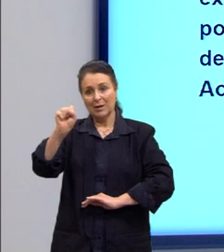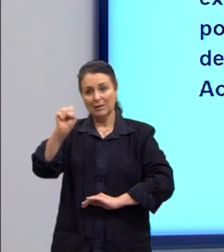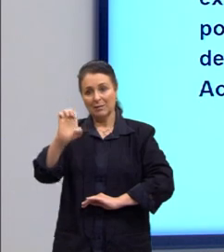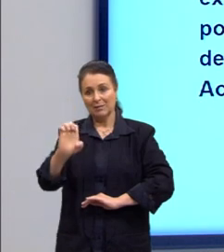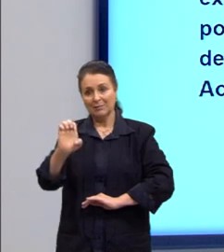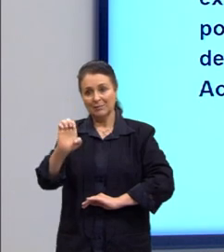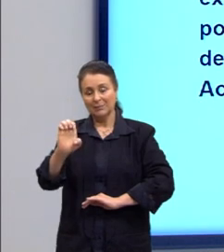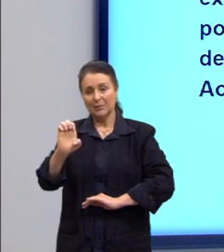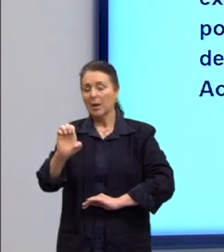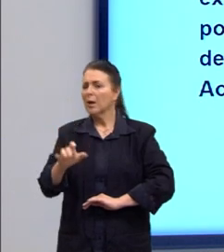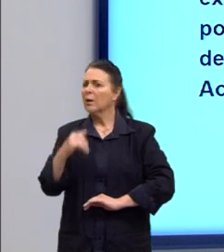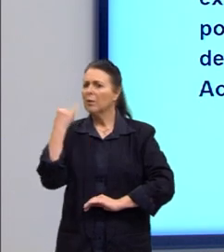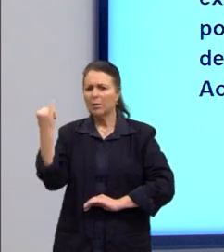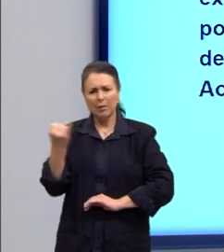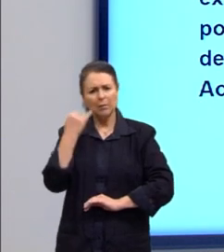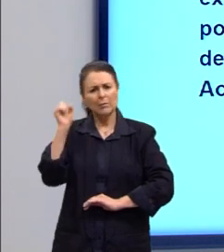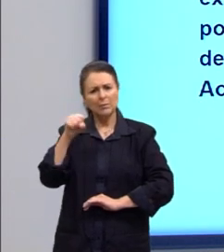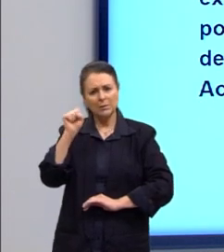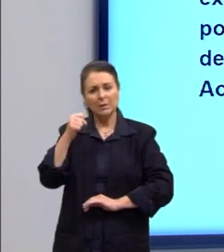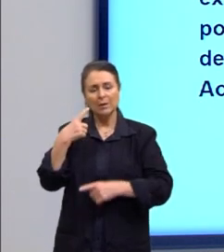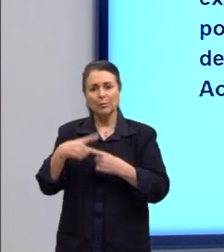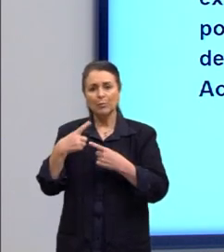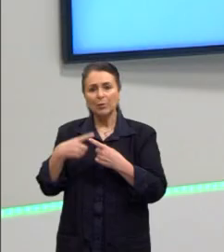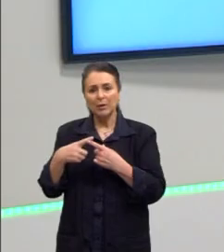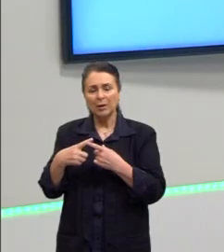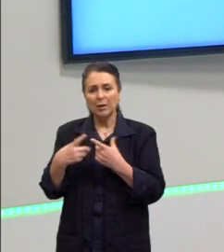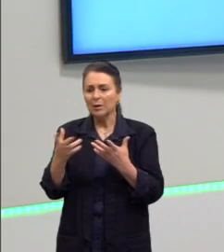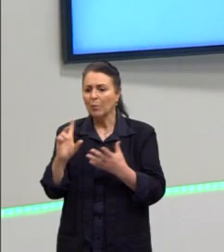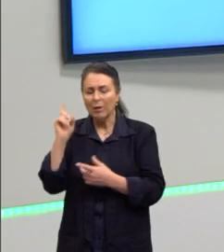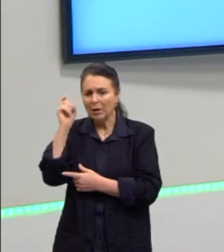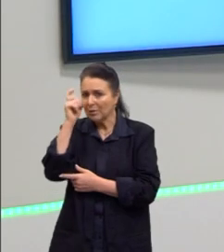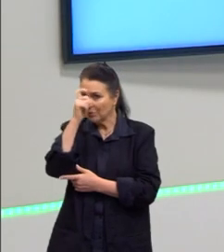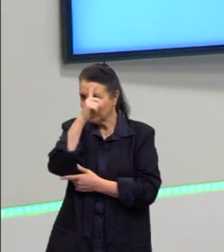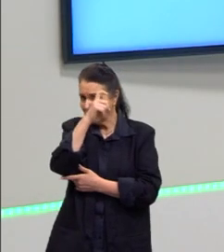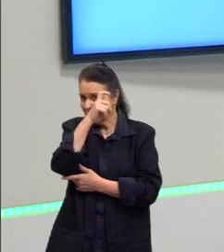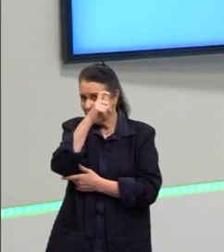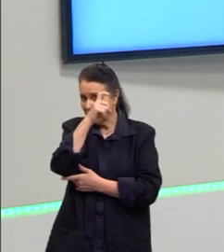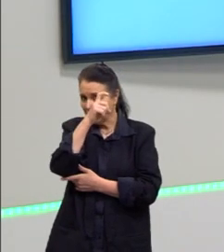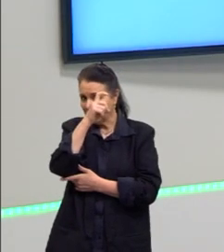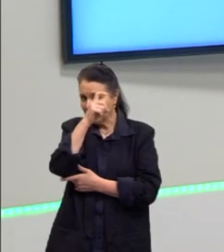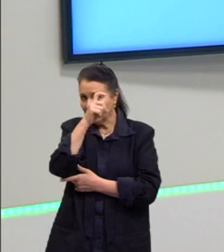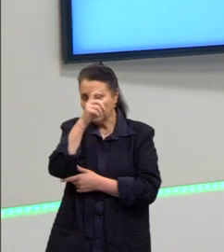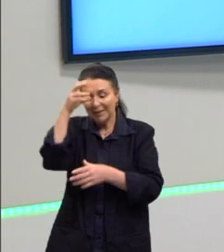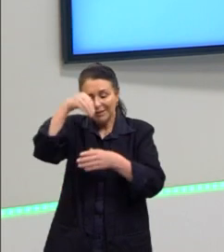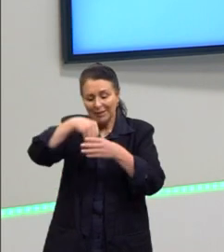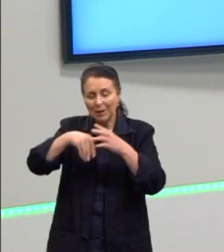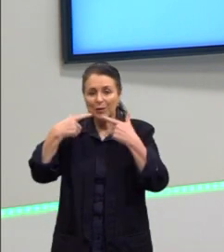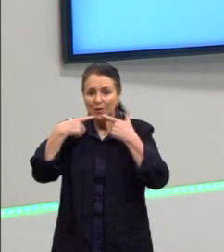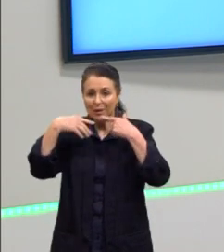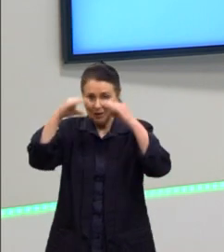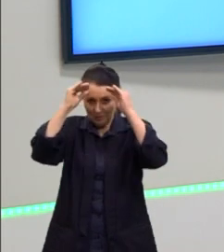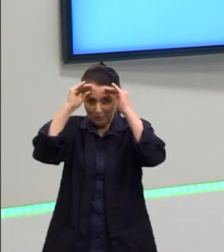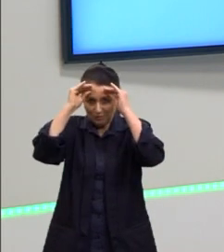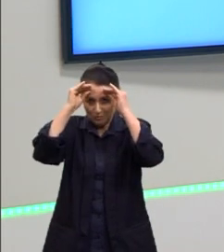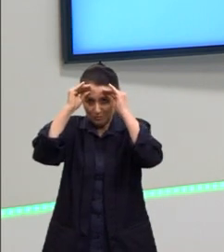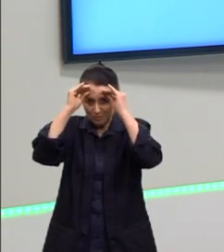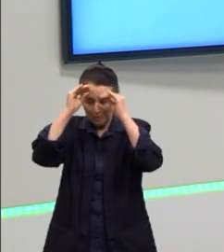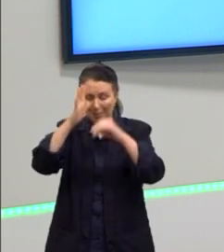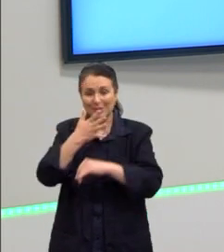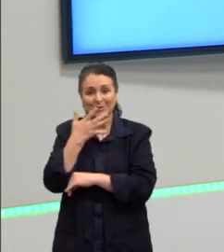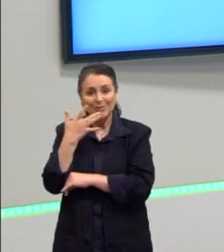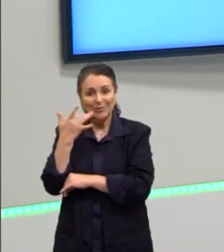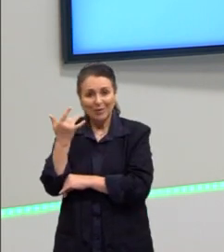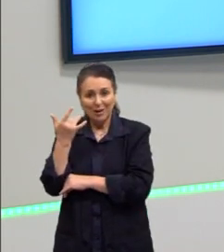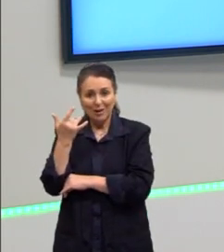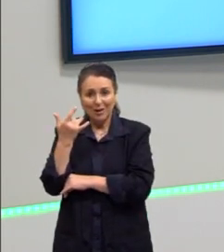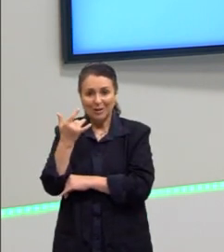Ele é muito válido porque ele não é um recurso difícil é um recurso da linguagem que facilita a